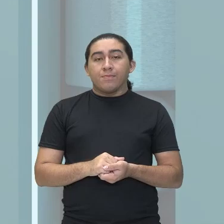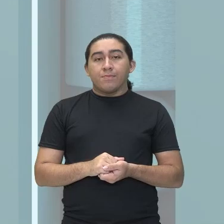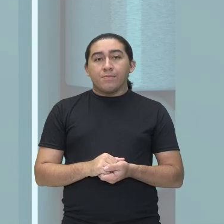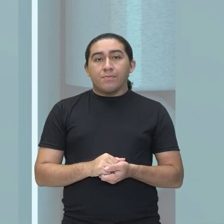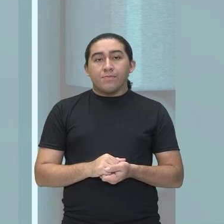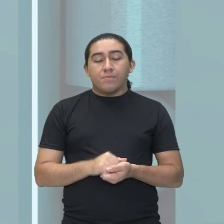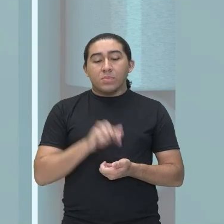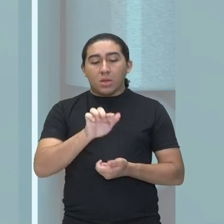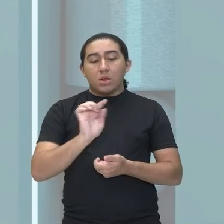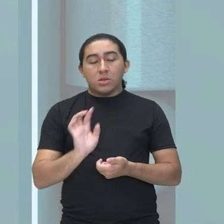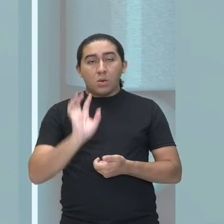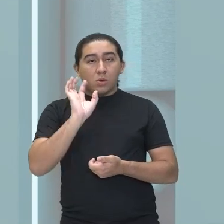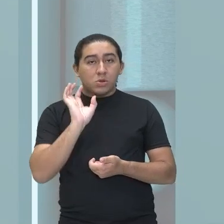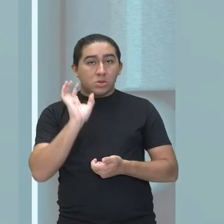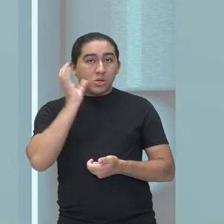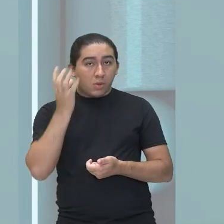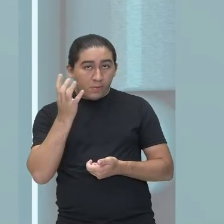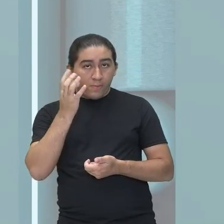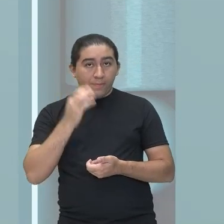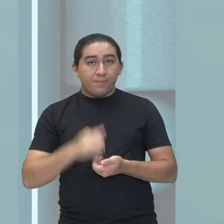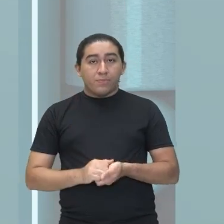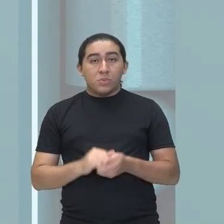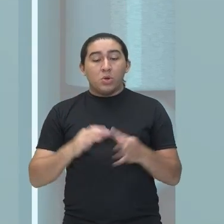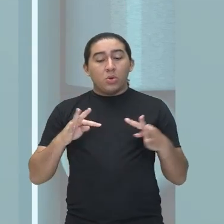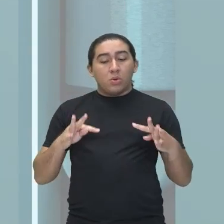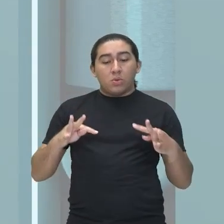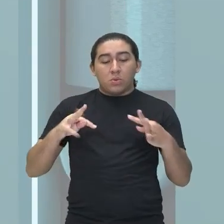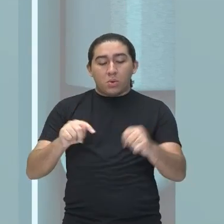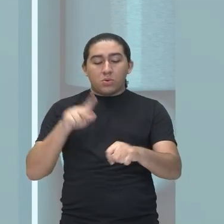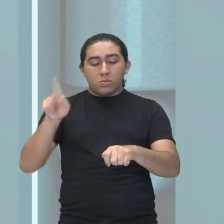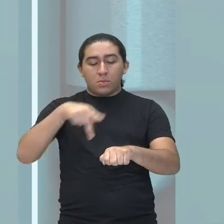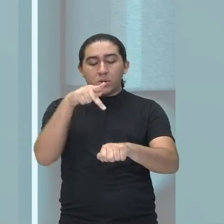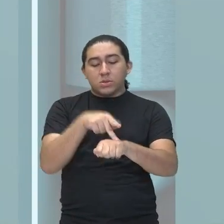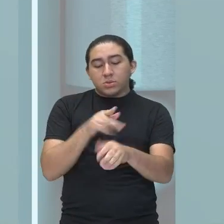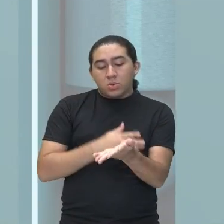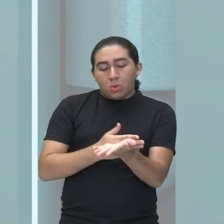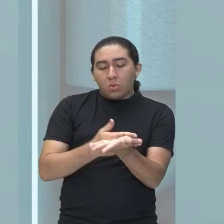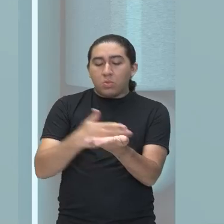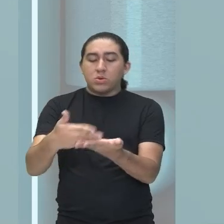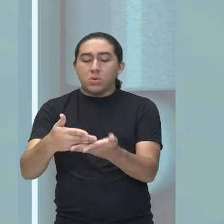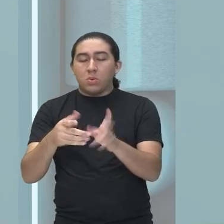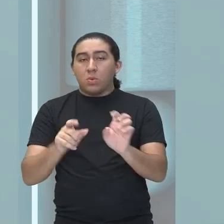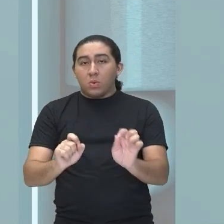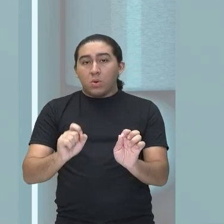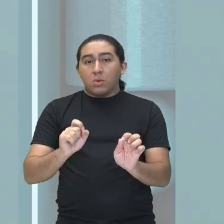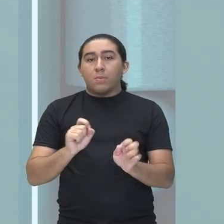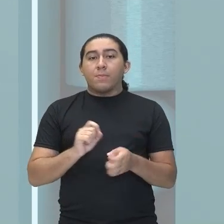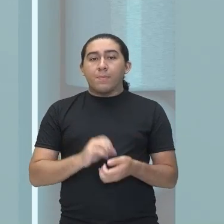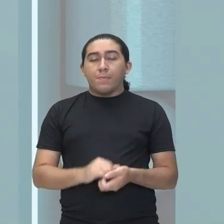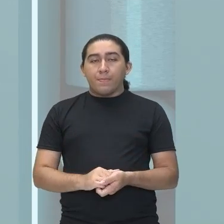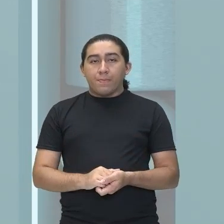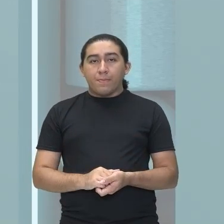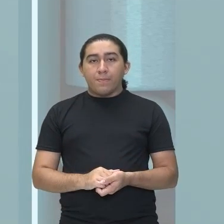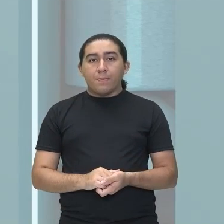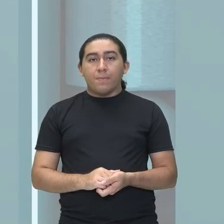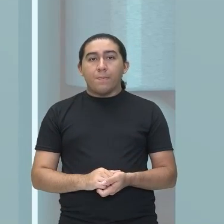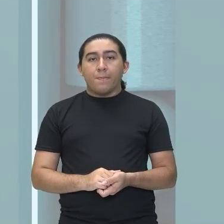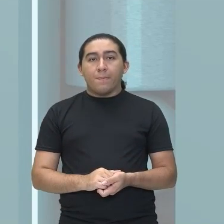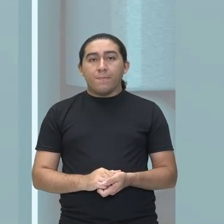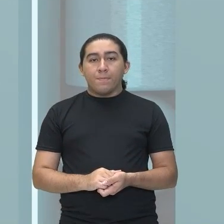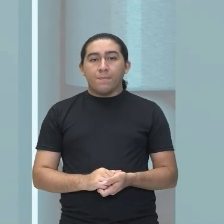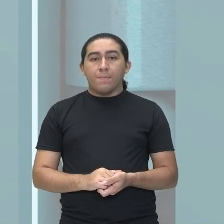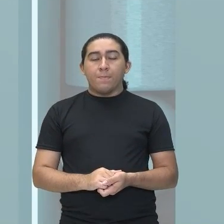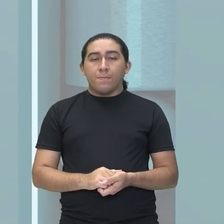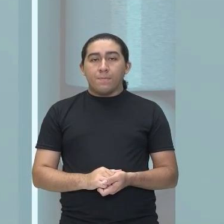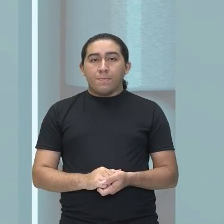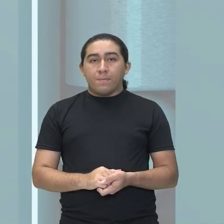Revolução Francesa, todos os países começaram a trazer para a sua vida, para as suas